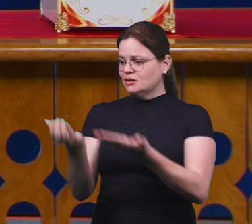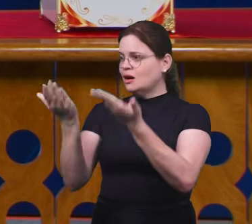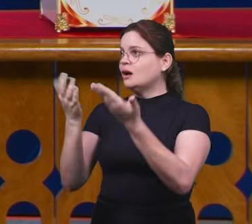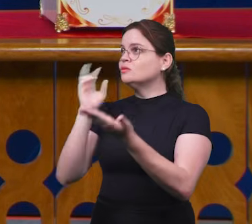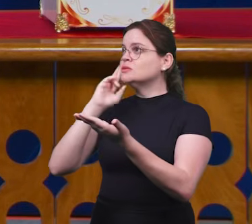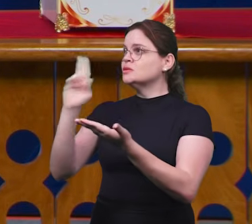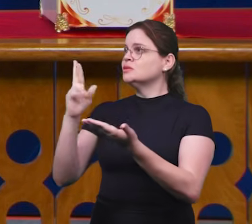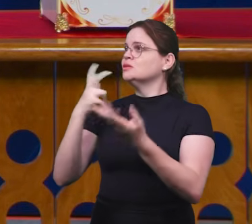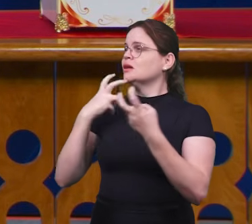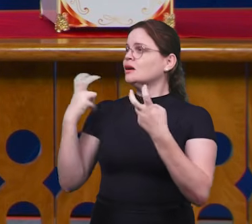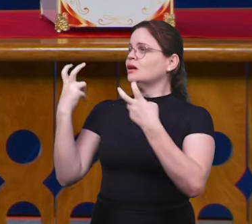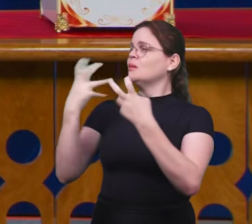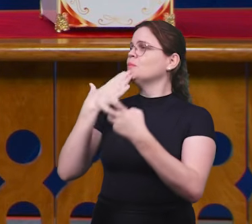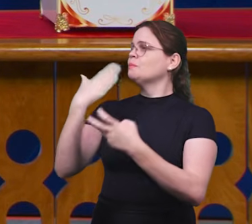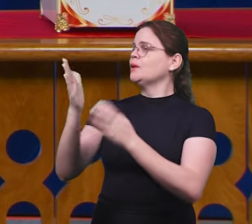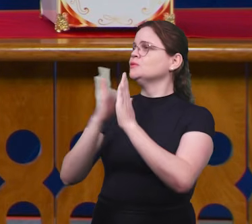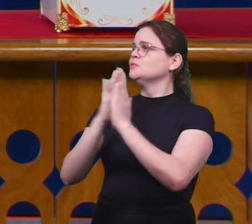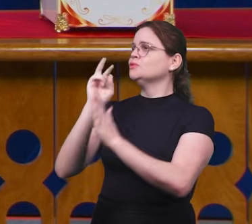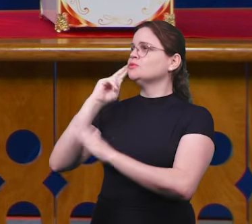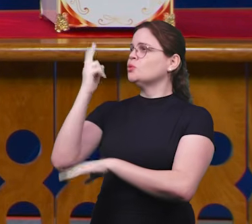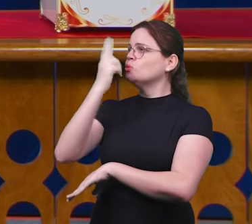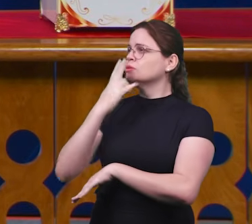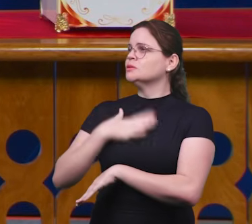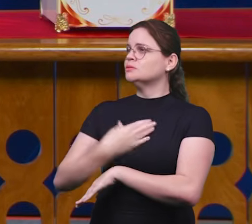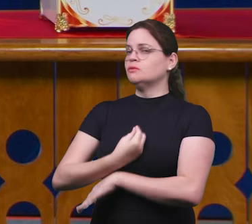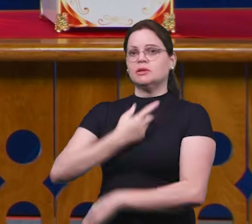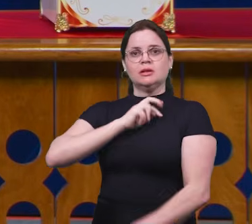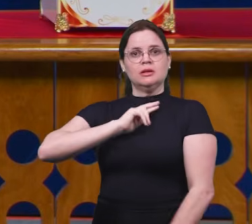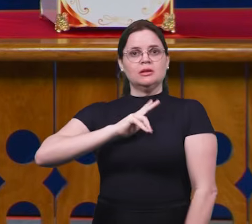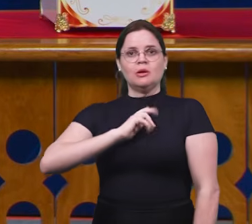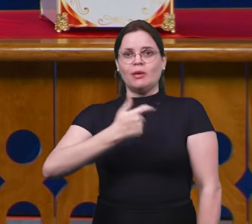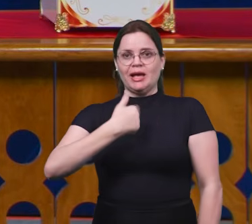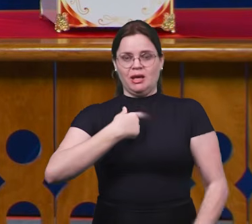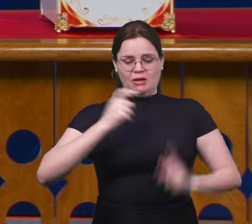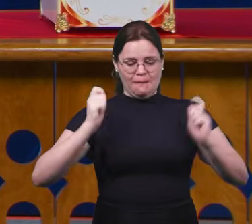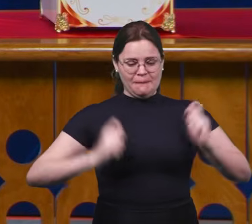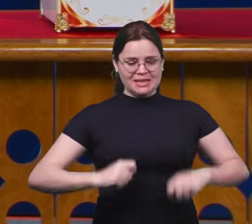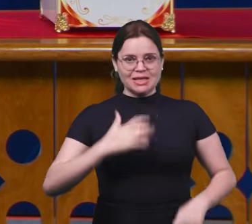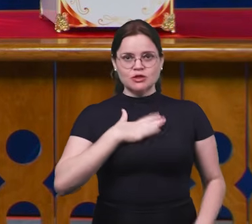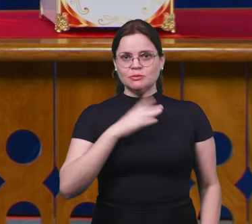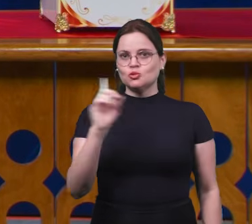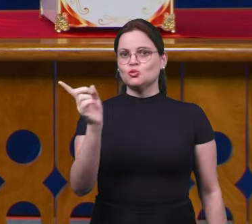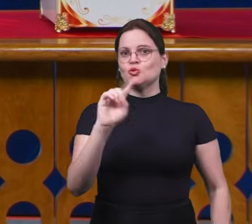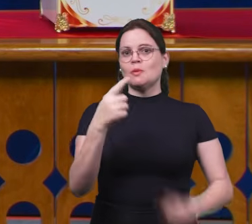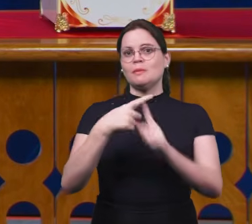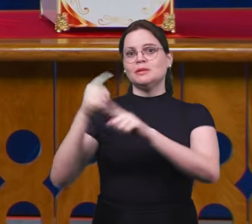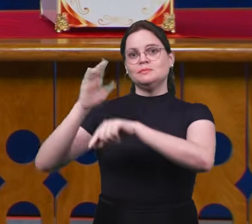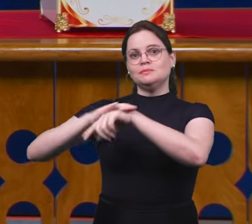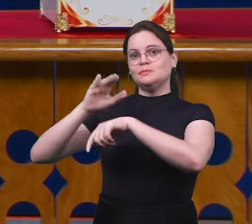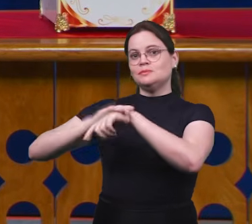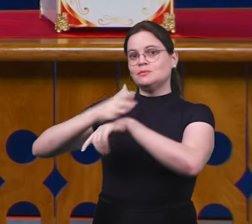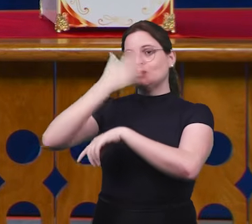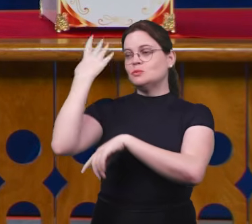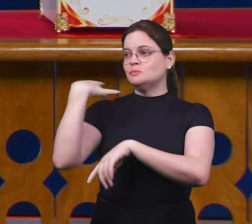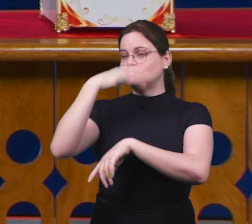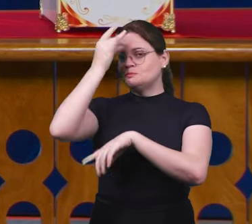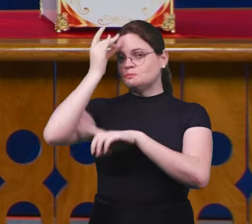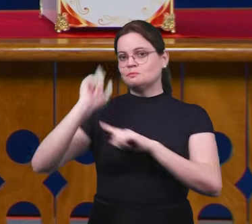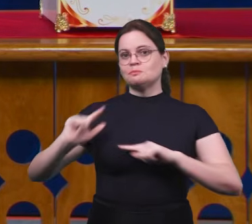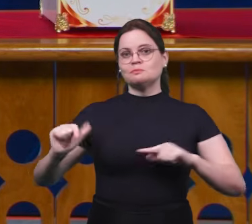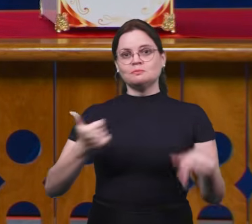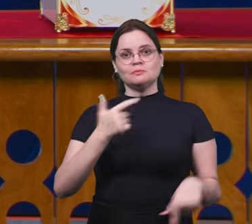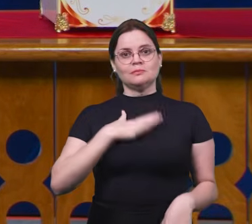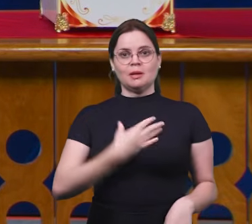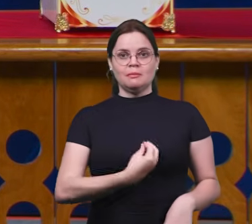que clamem por esta bênção. Não sou eu, não é o que eu posso fazer, mas é o que o Espírito Santo pode